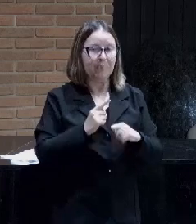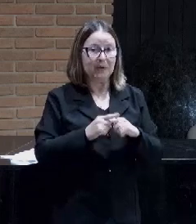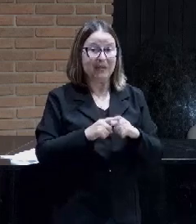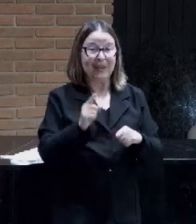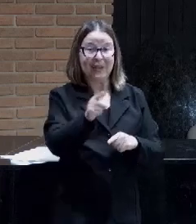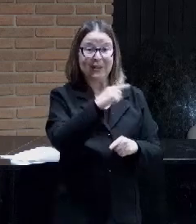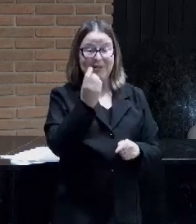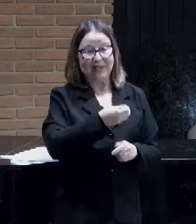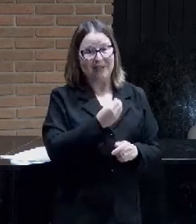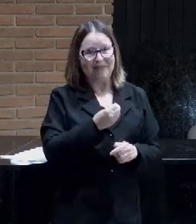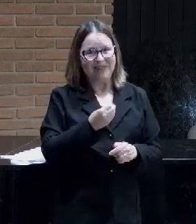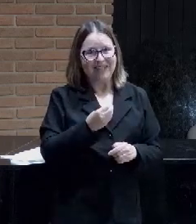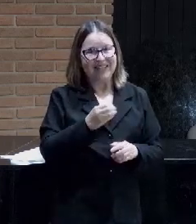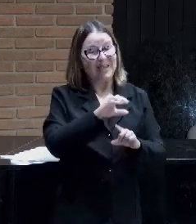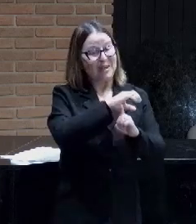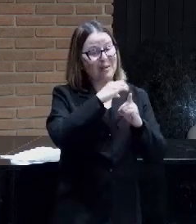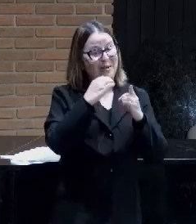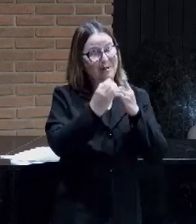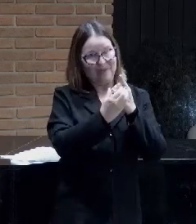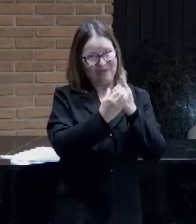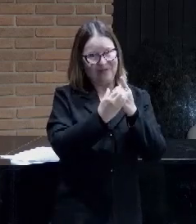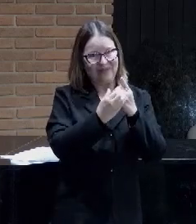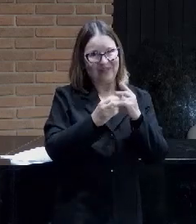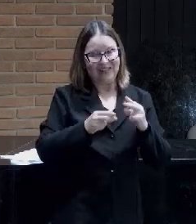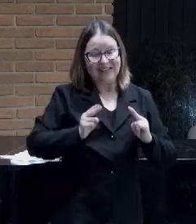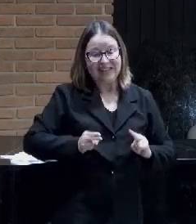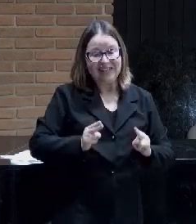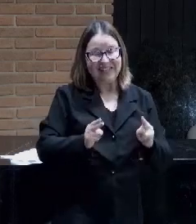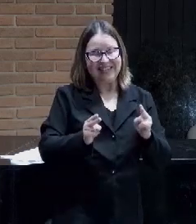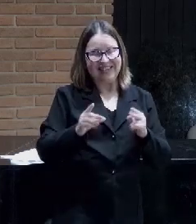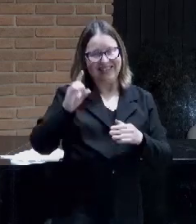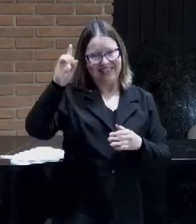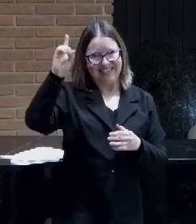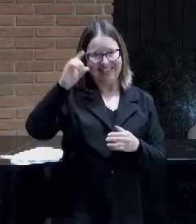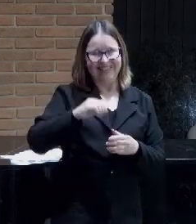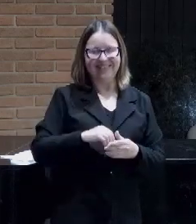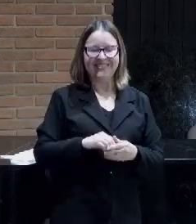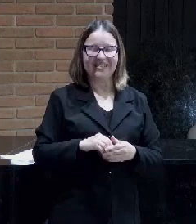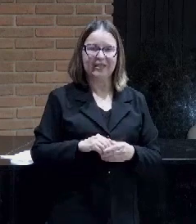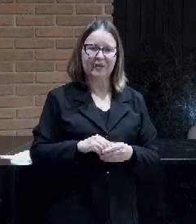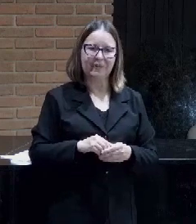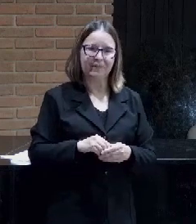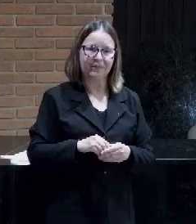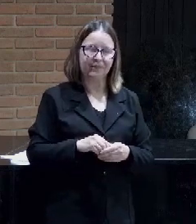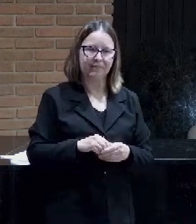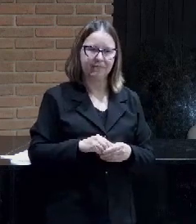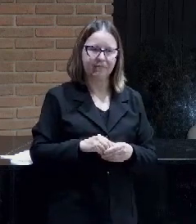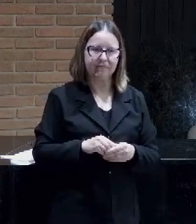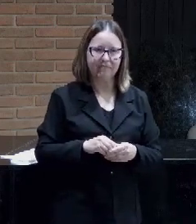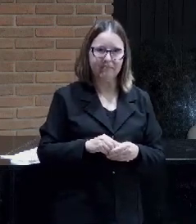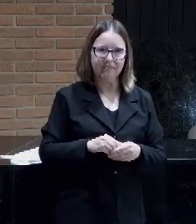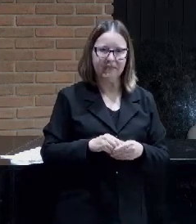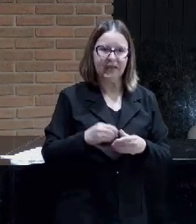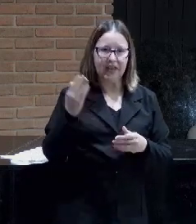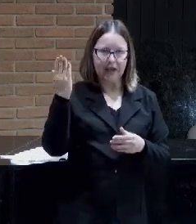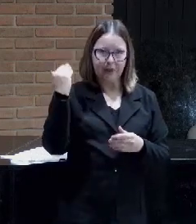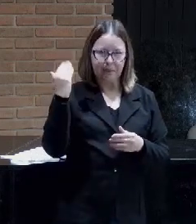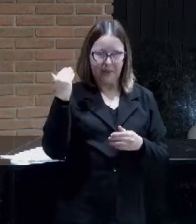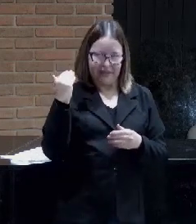E geralmente no passado, no tempo bíblico, toda vez que era realizado um culto a algum Deus, havia um tipo de